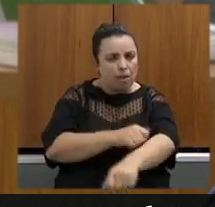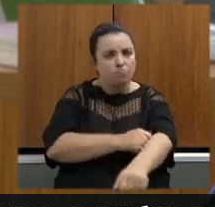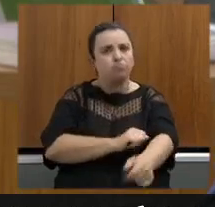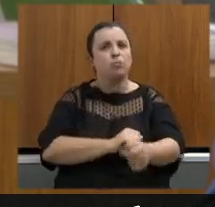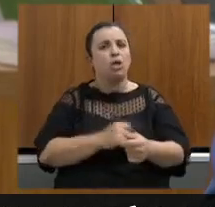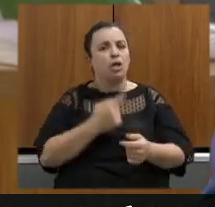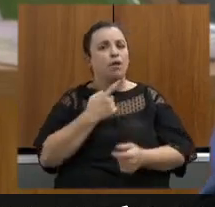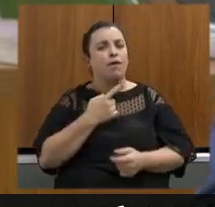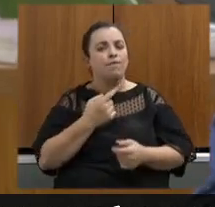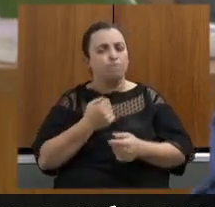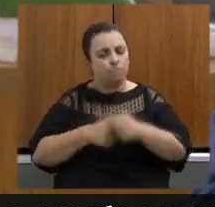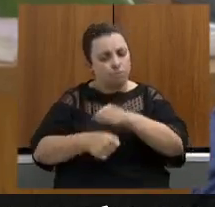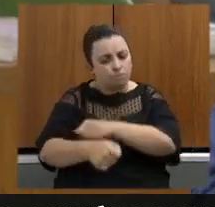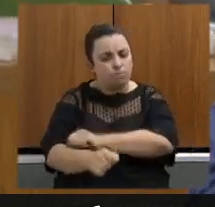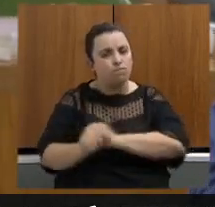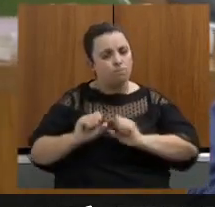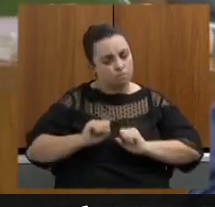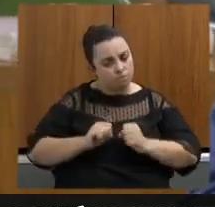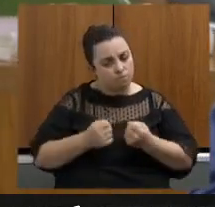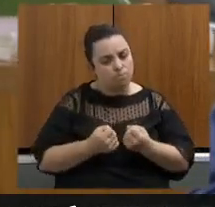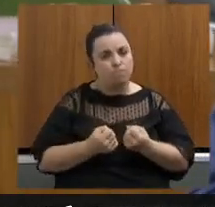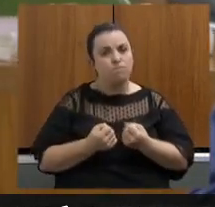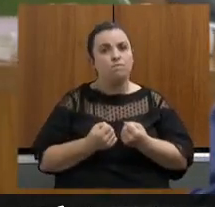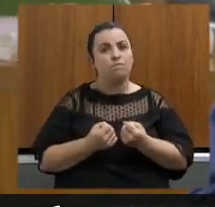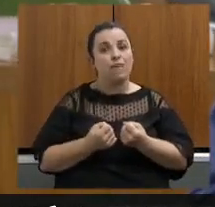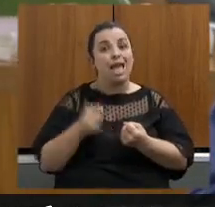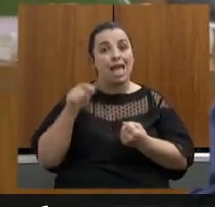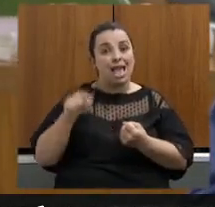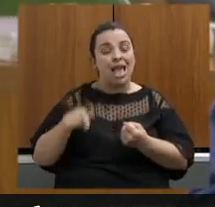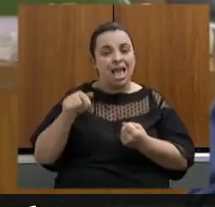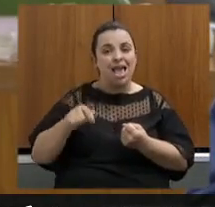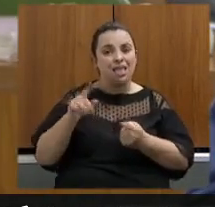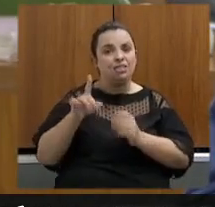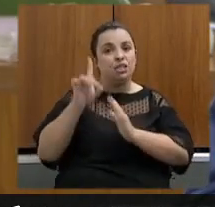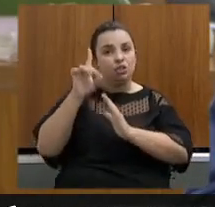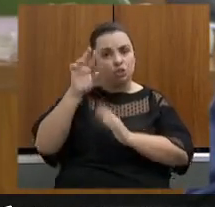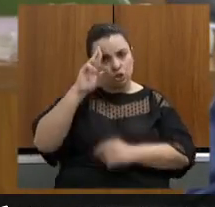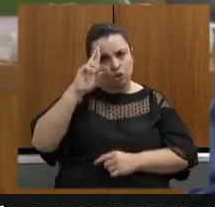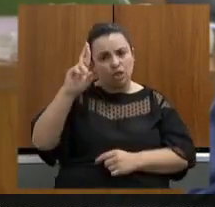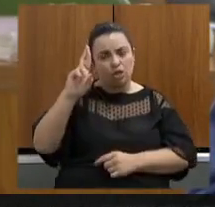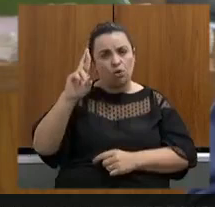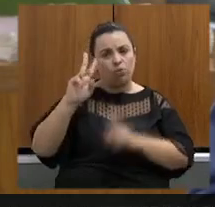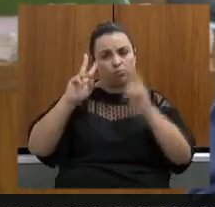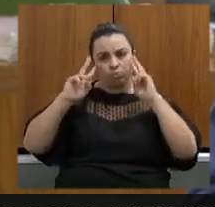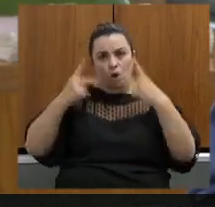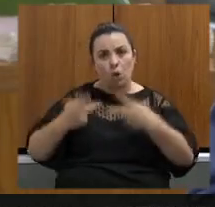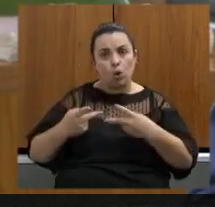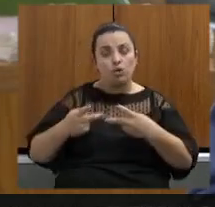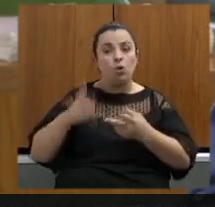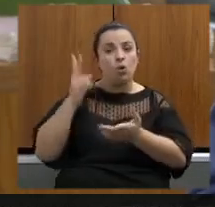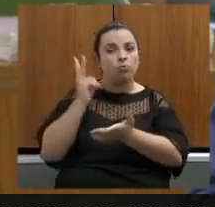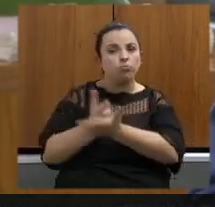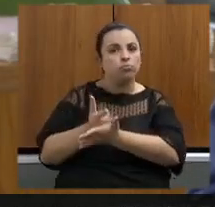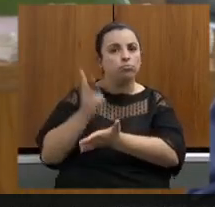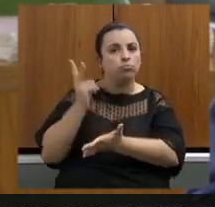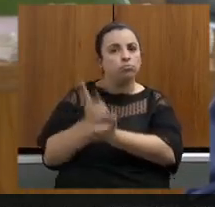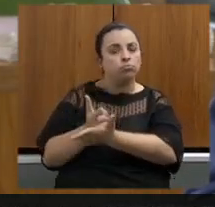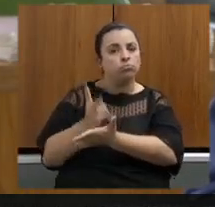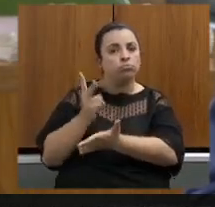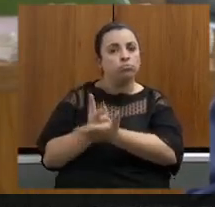do governo segurar essas diretoras e como ele não se preocupa